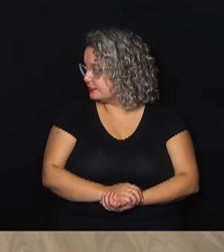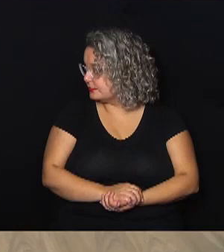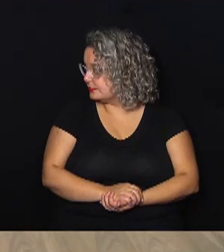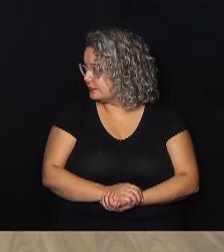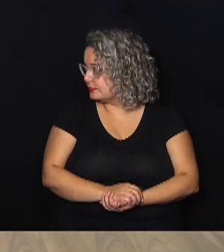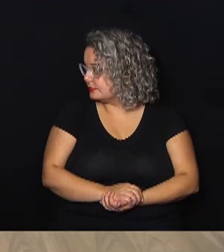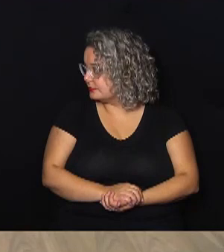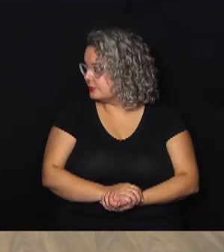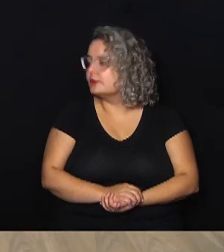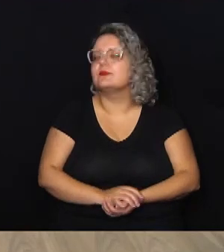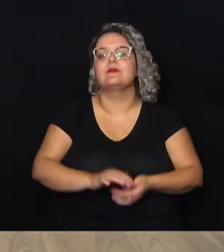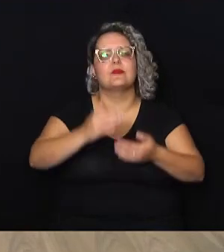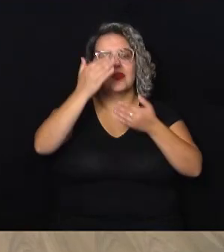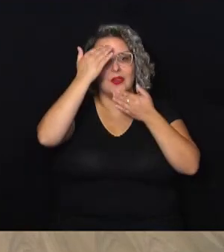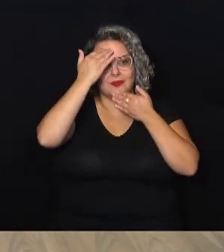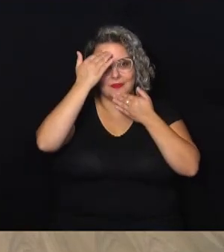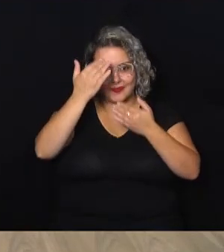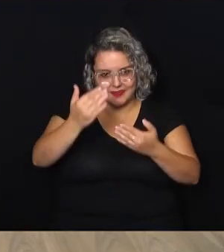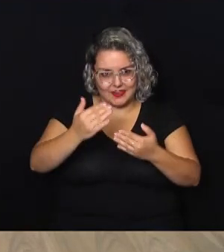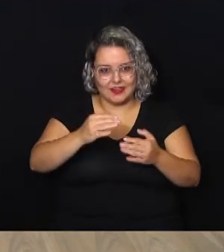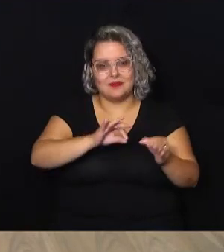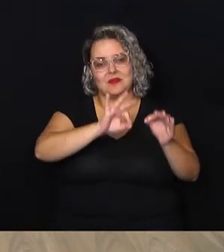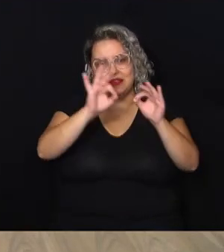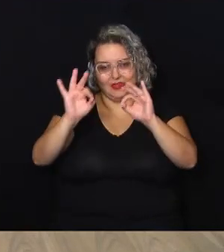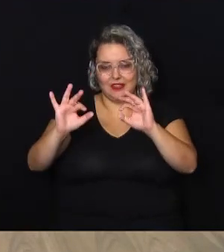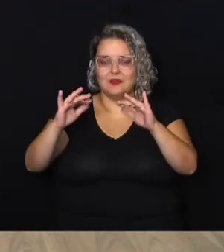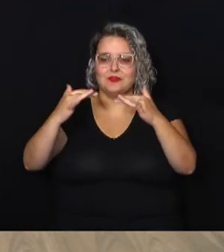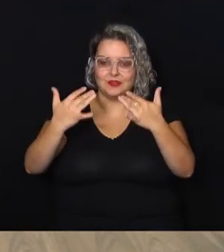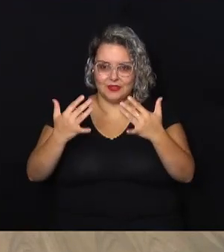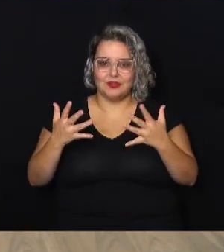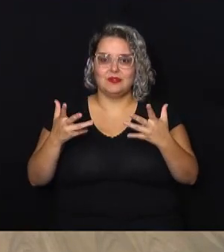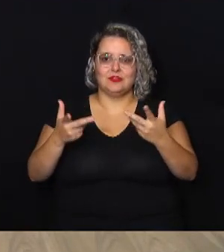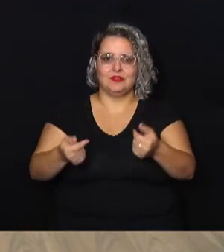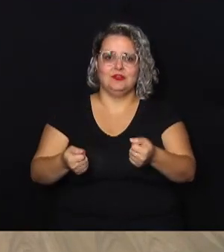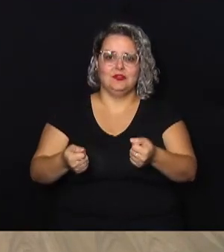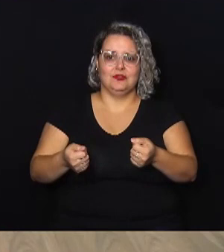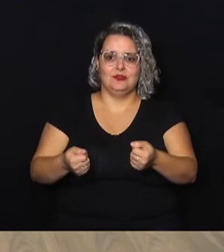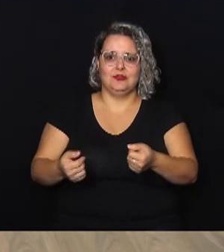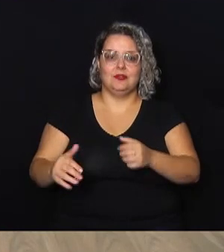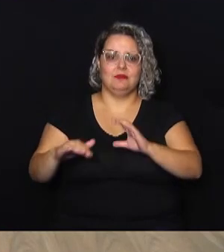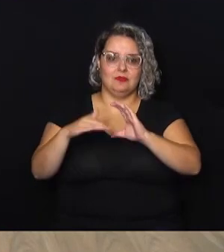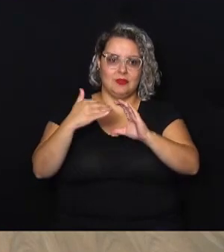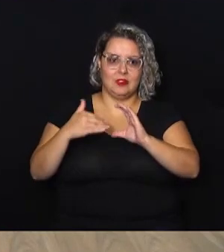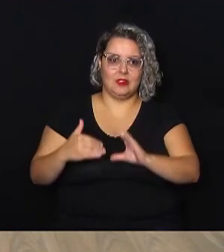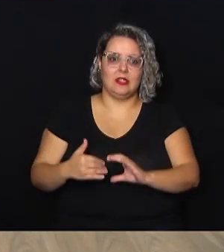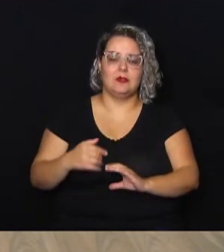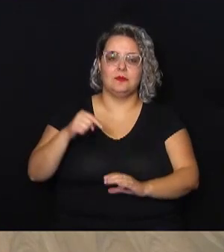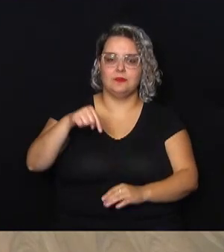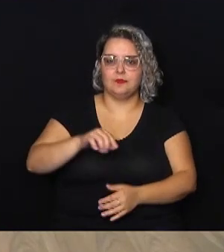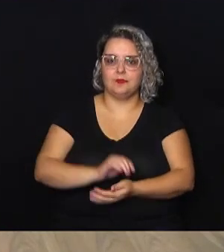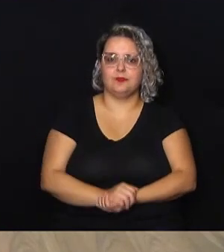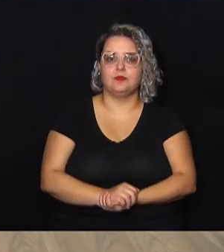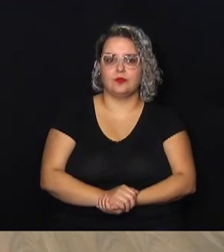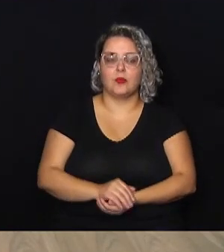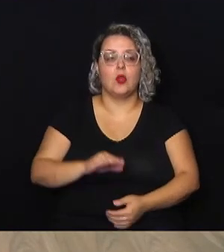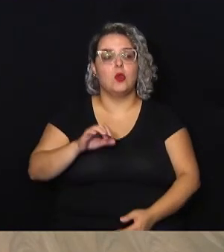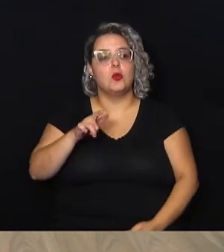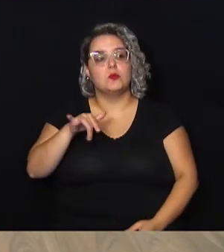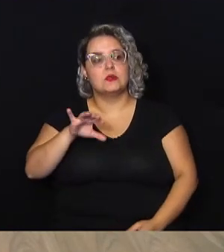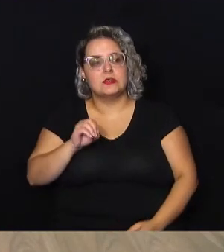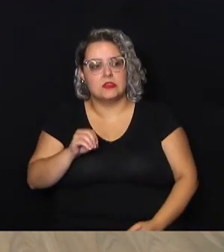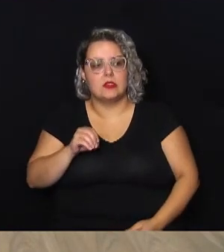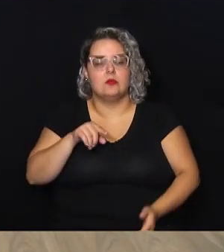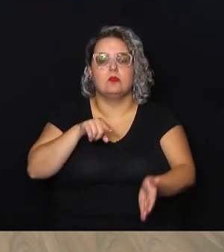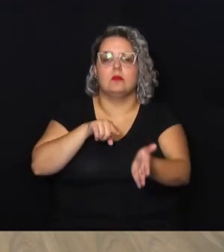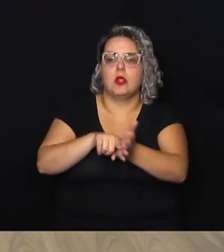978293776. Muito obrigado, viu, pela companhia, pela audiência, todo mundo que está enviando mensagem aqui. O Célio, ele faz a seguinte